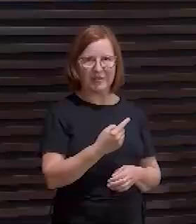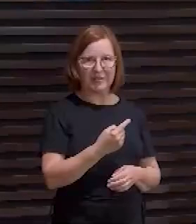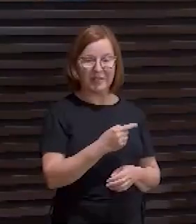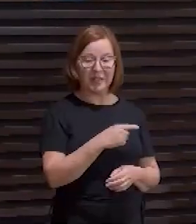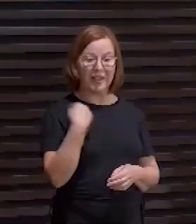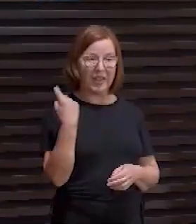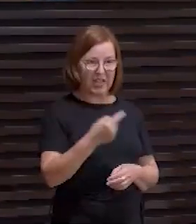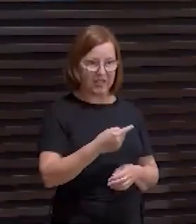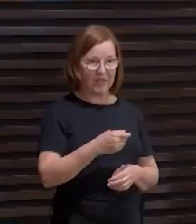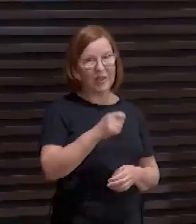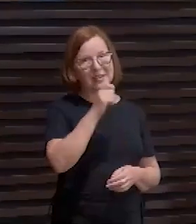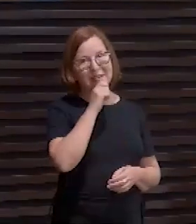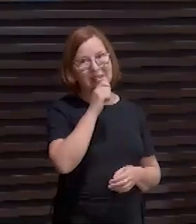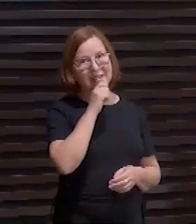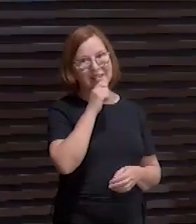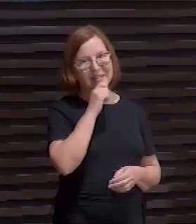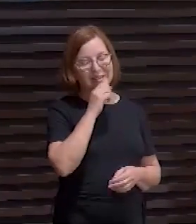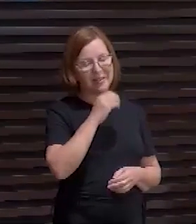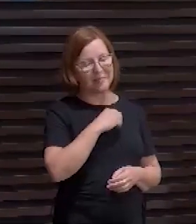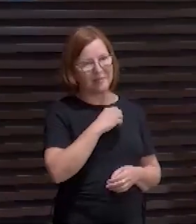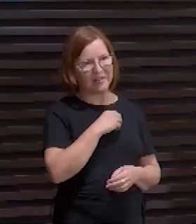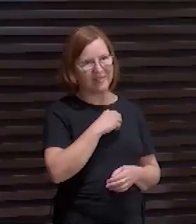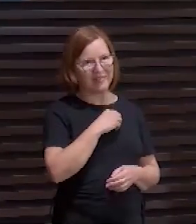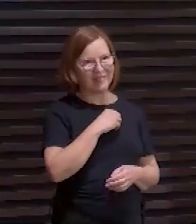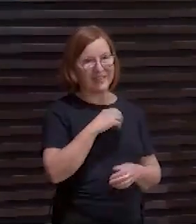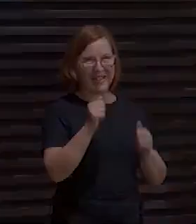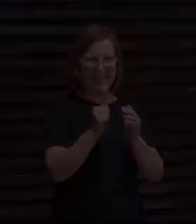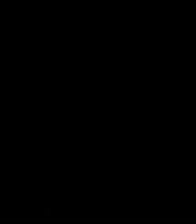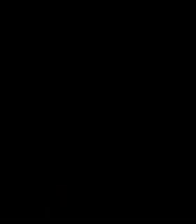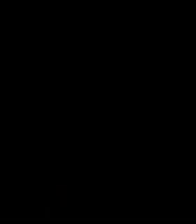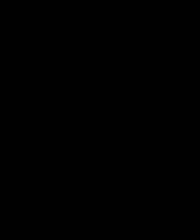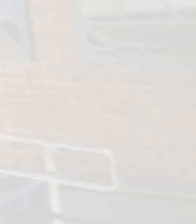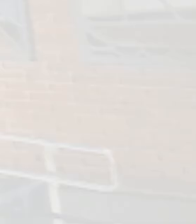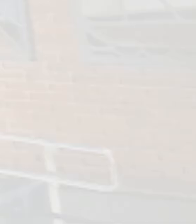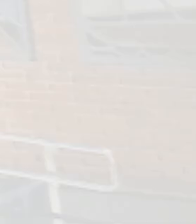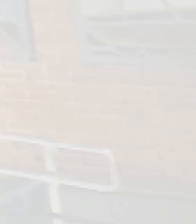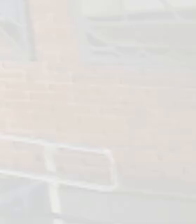sendo nós ainda pecadores. Amém. Amém.